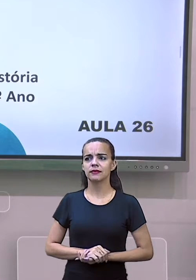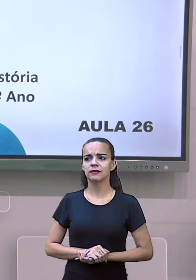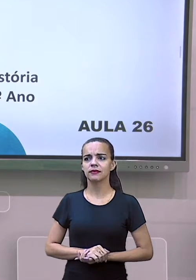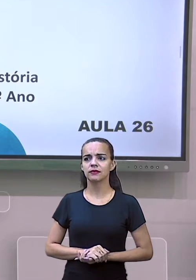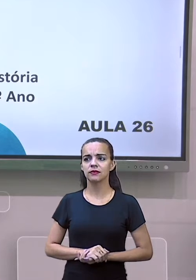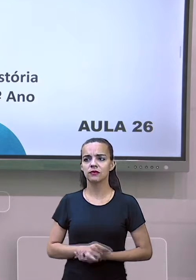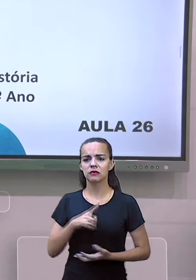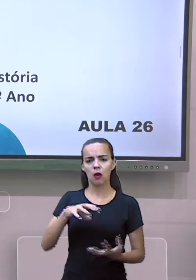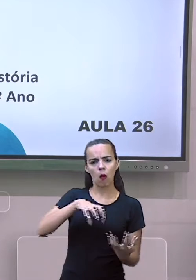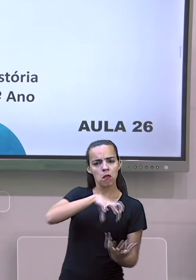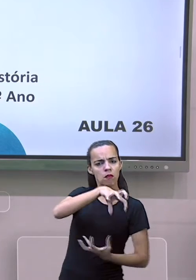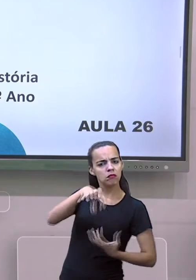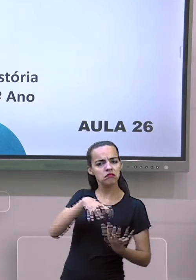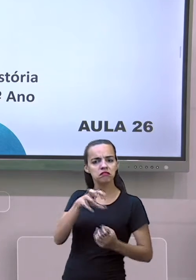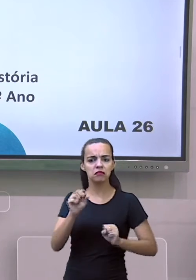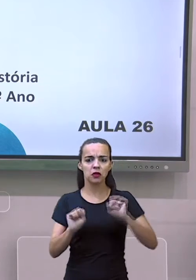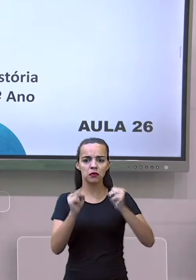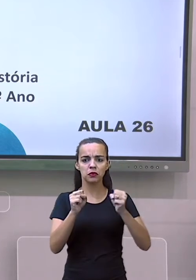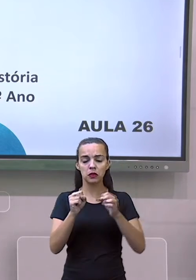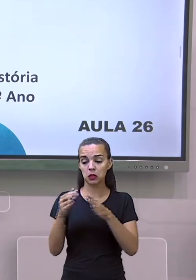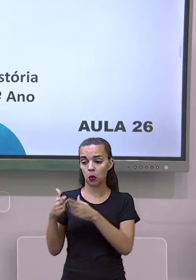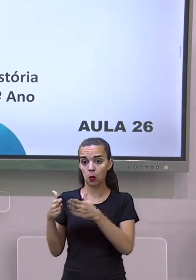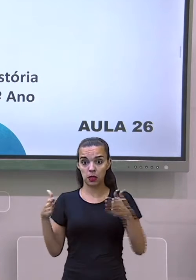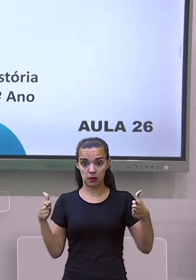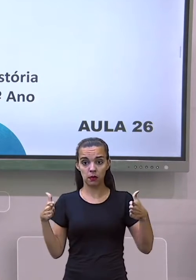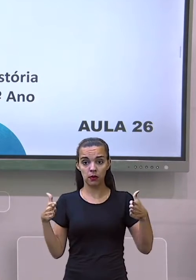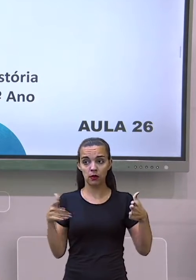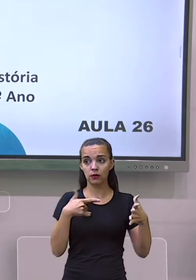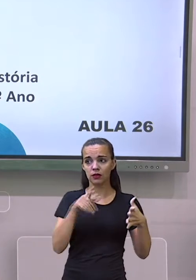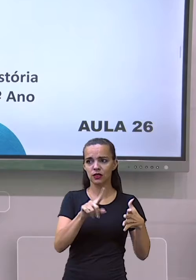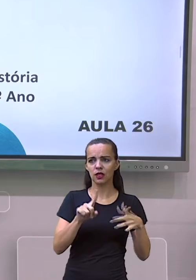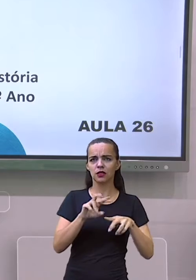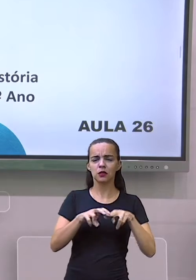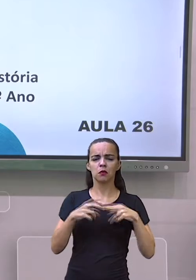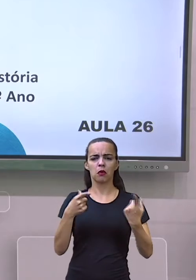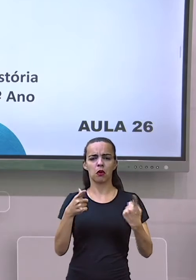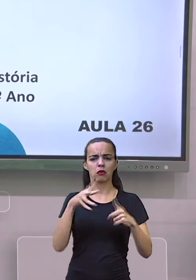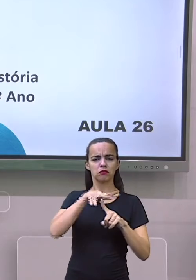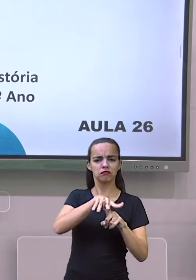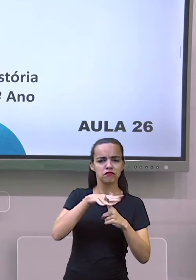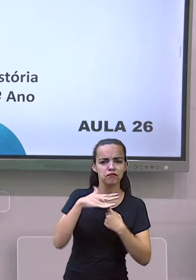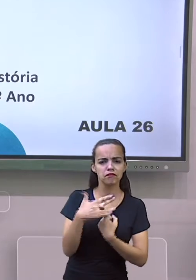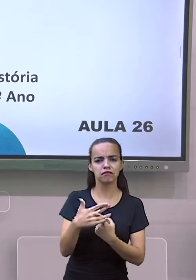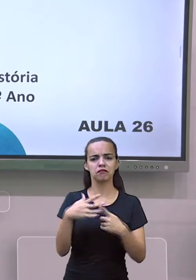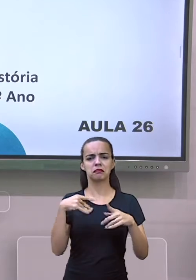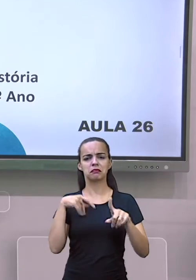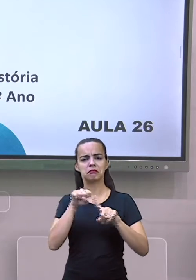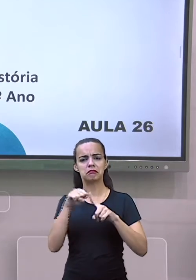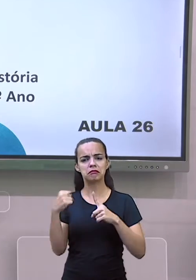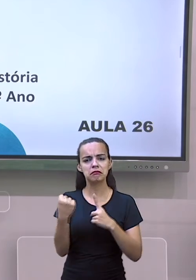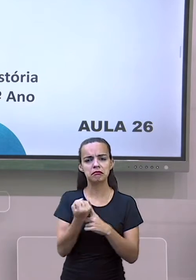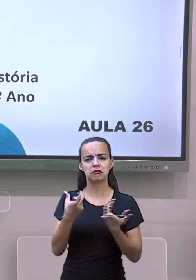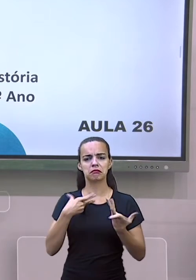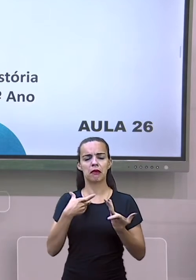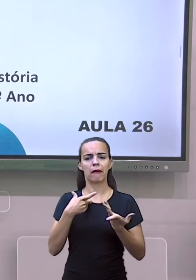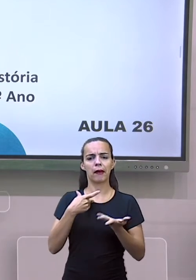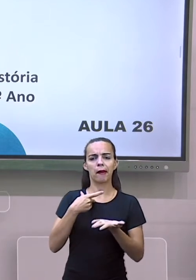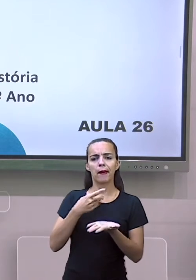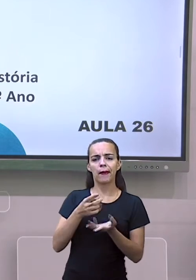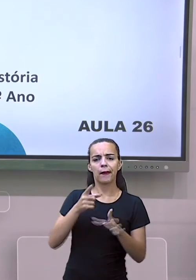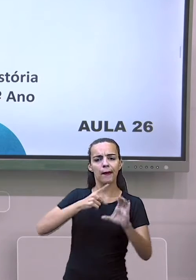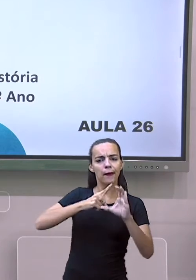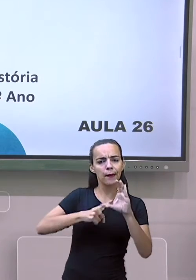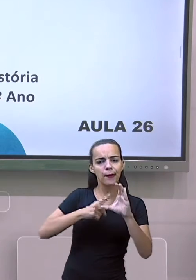da Revolução Industrial para cá, sempre falando sobre capitalismo, socialismo, comunismo. Nós